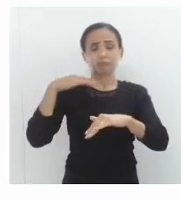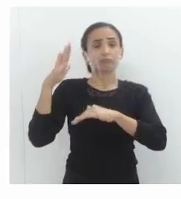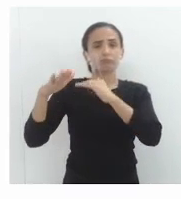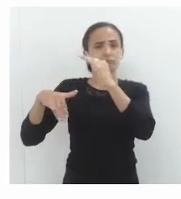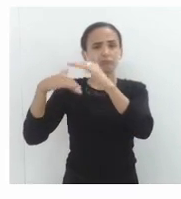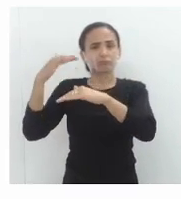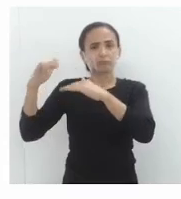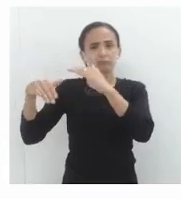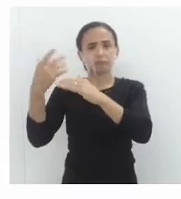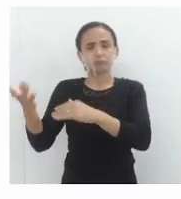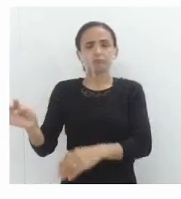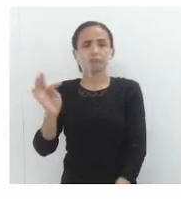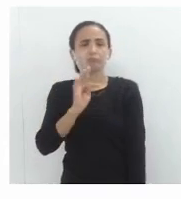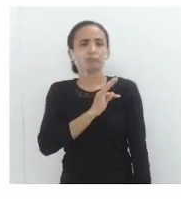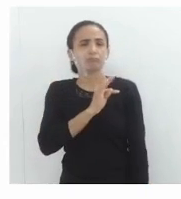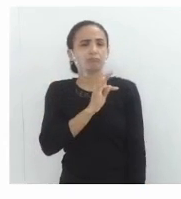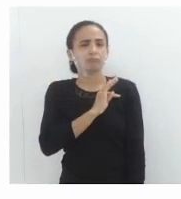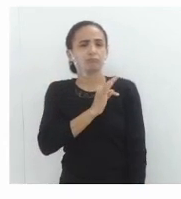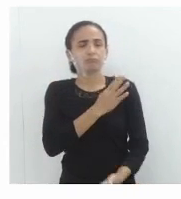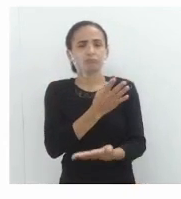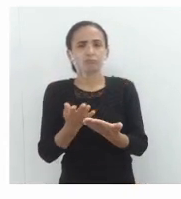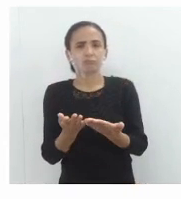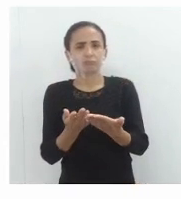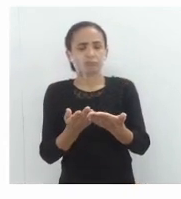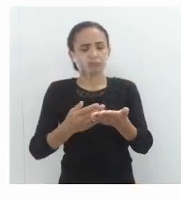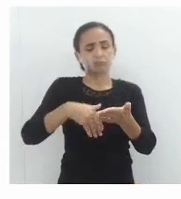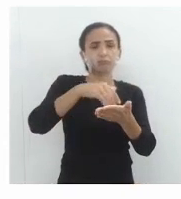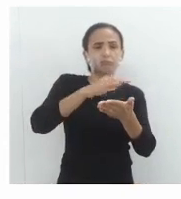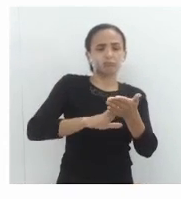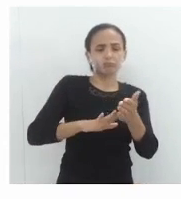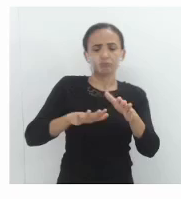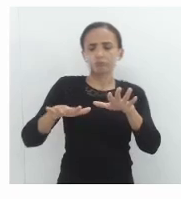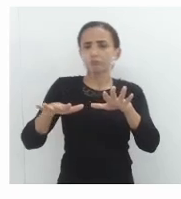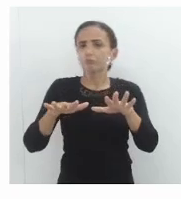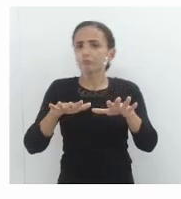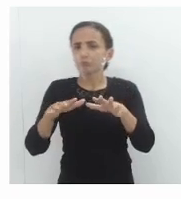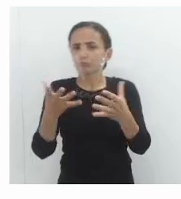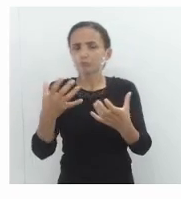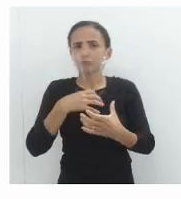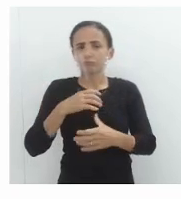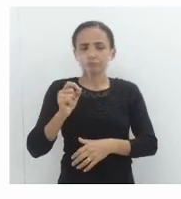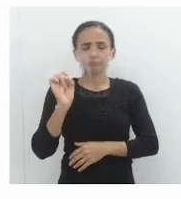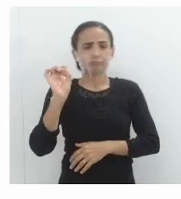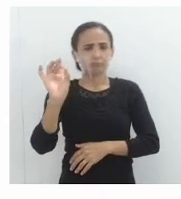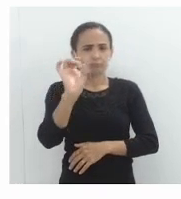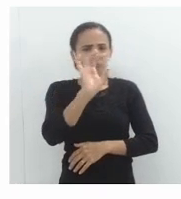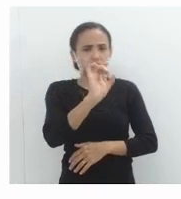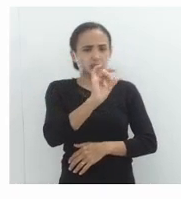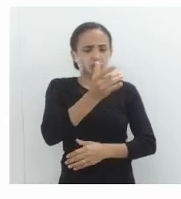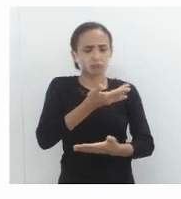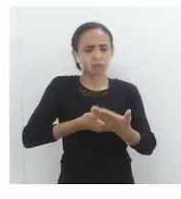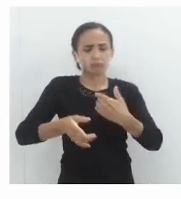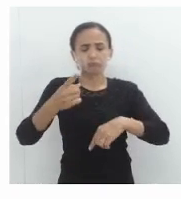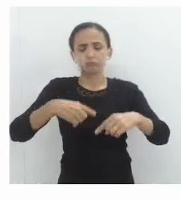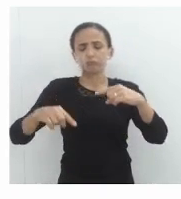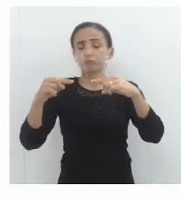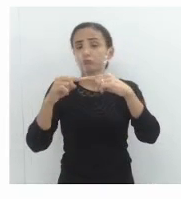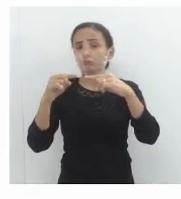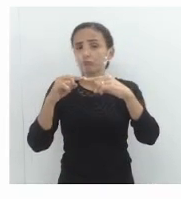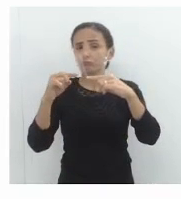das técnicas como contraste, equilíbrio, simetria, regularidade,